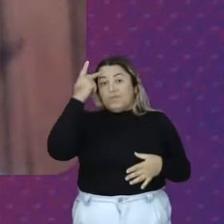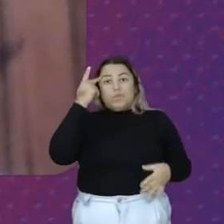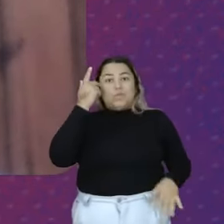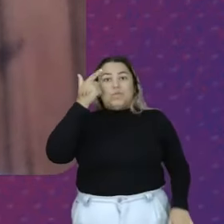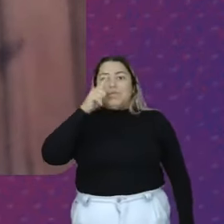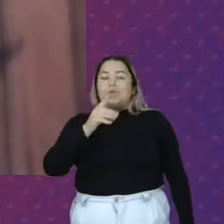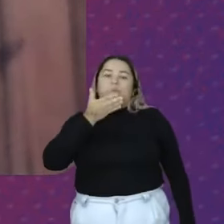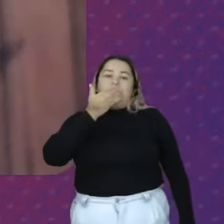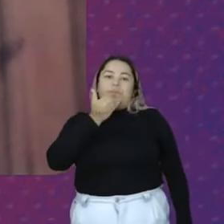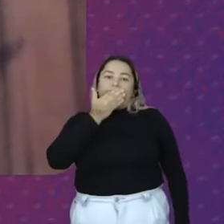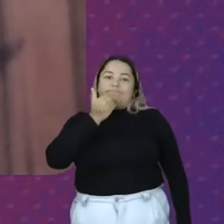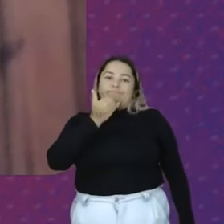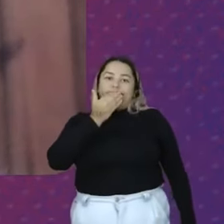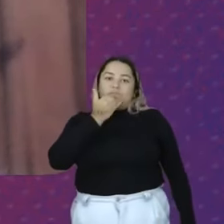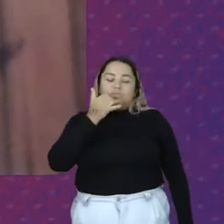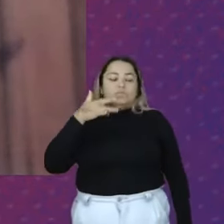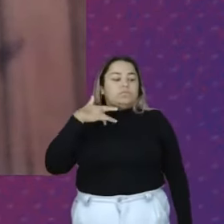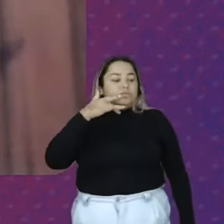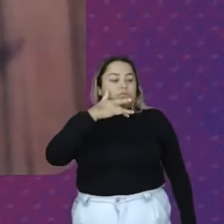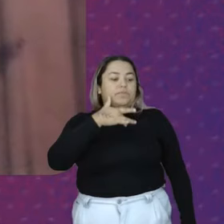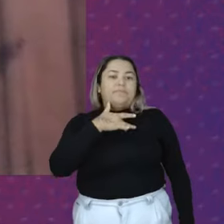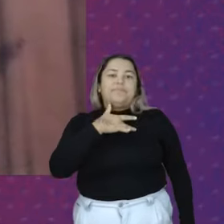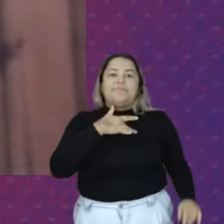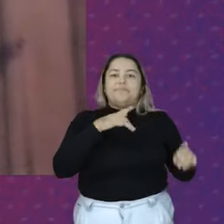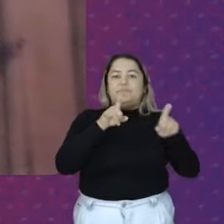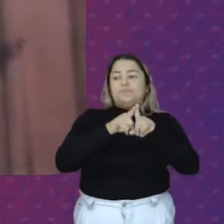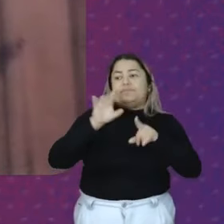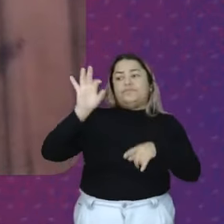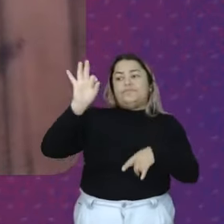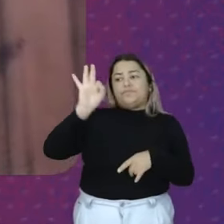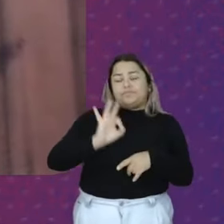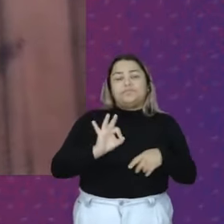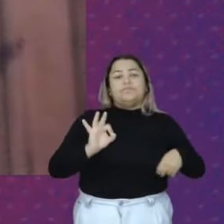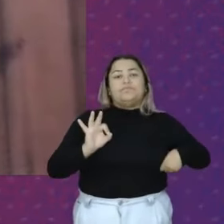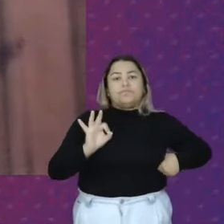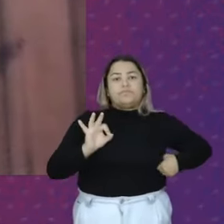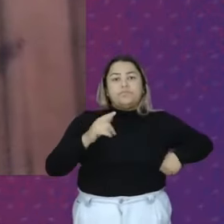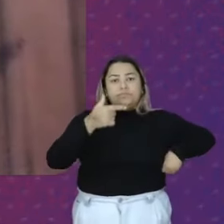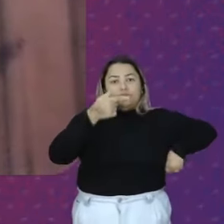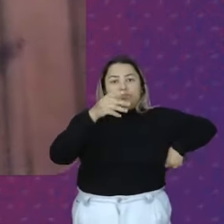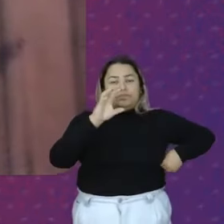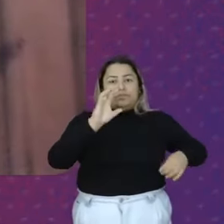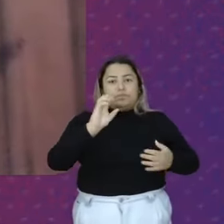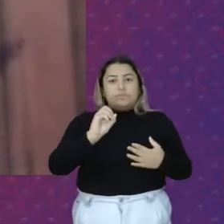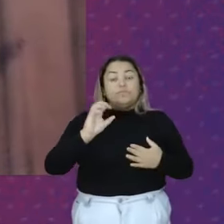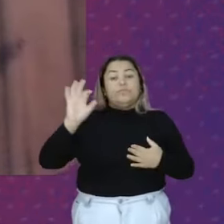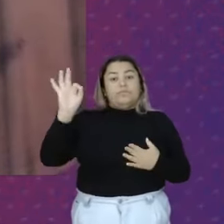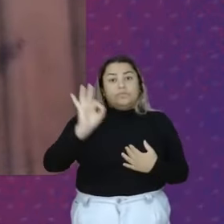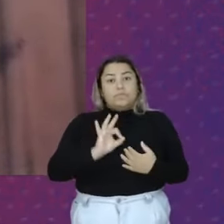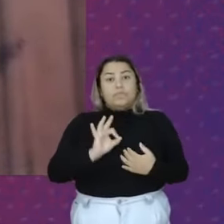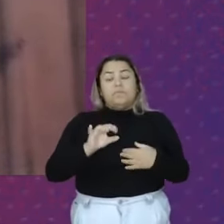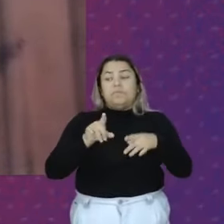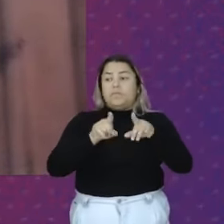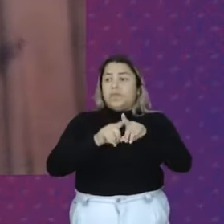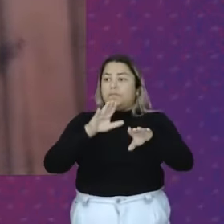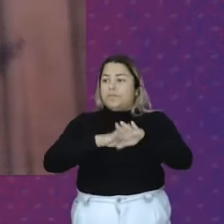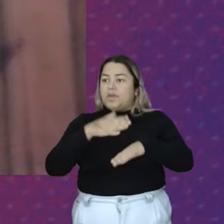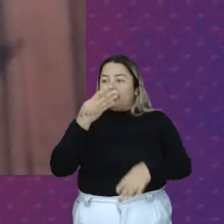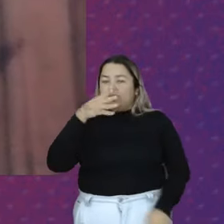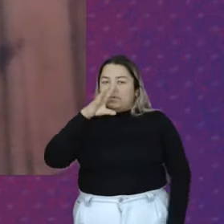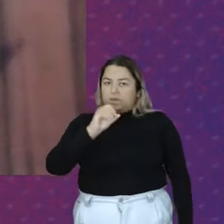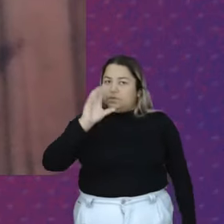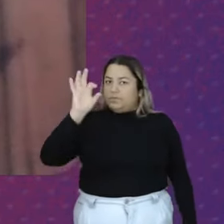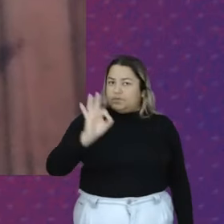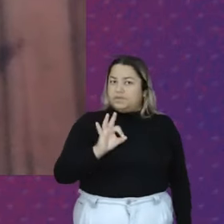m níveis nutritivos perdão né o percentual das pessoas sem deficiência é 30% e das pessoas com deficiência é mais de